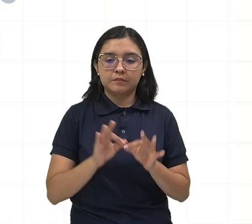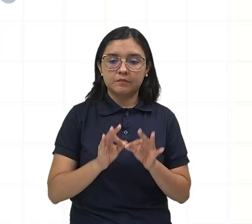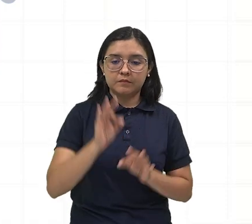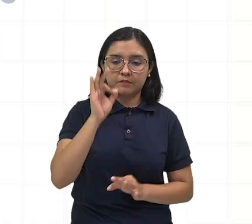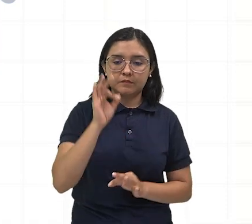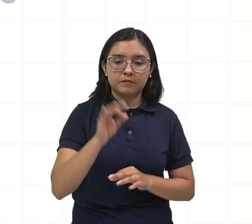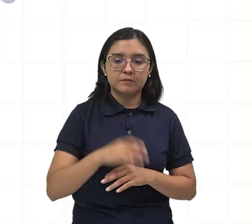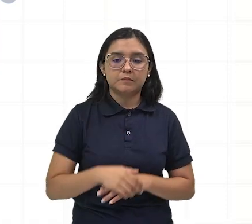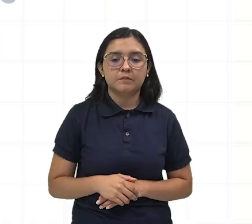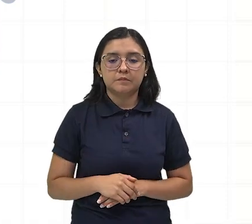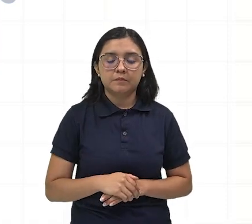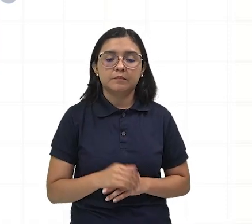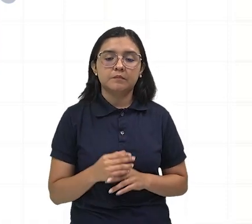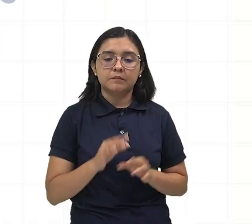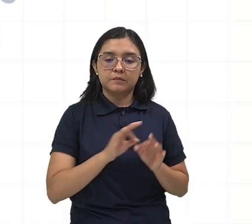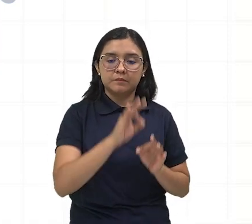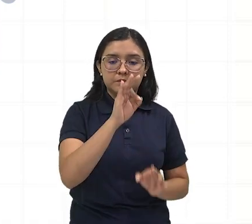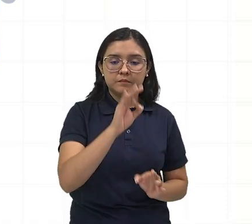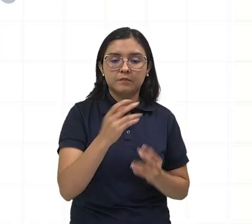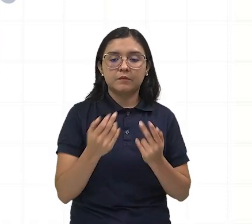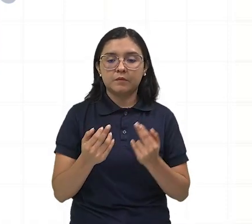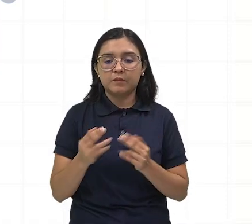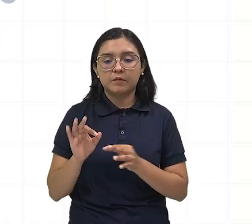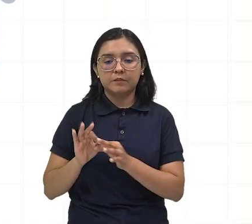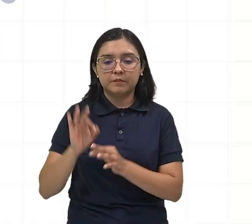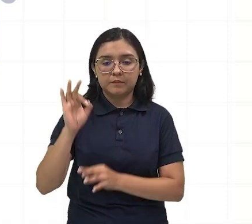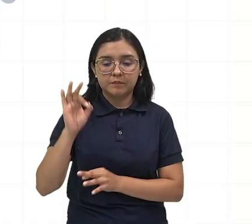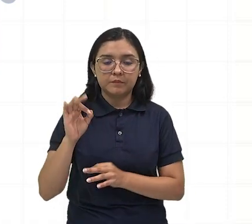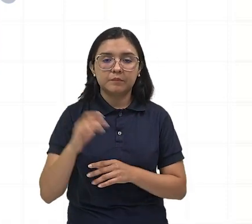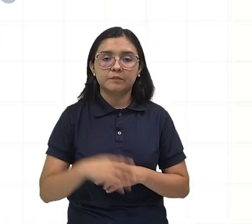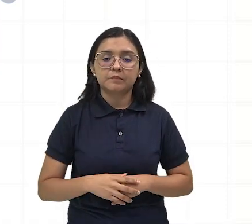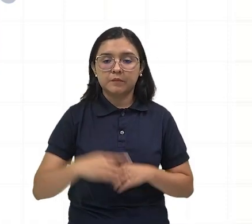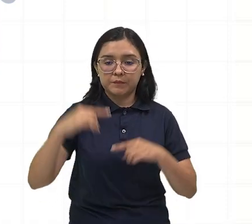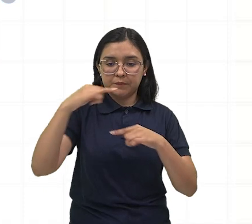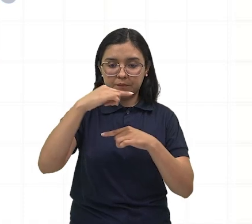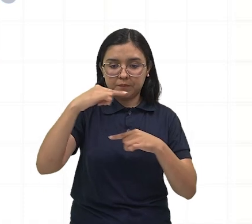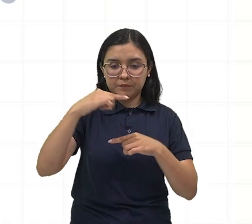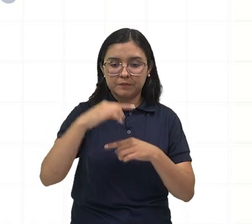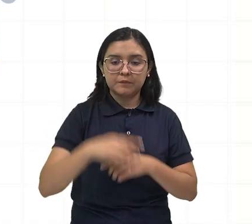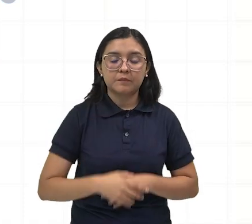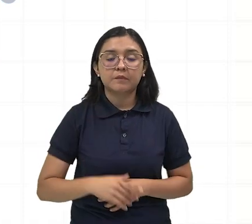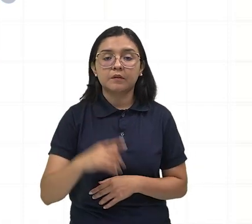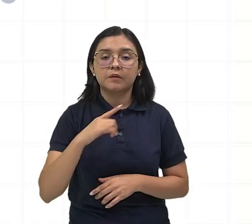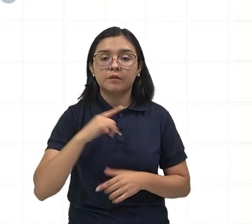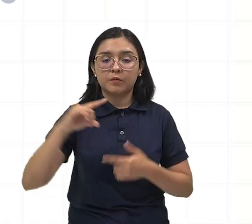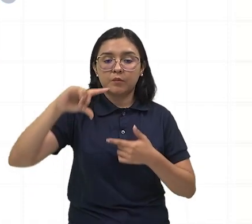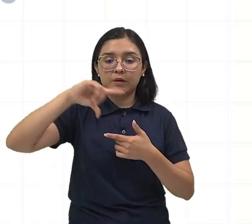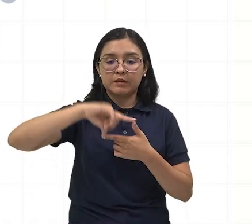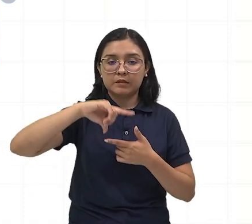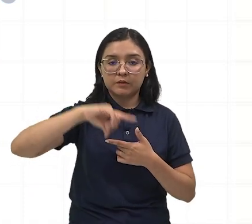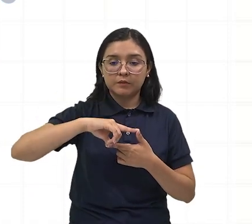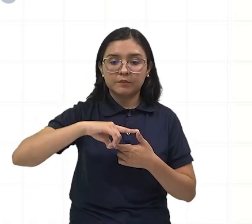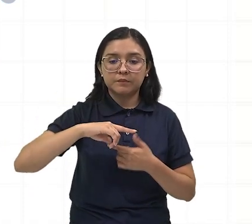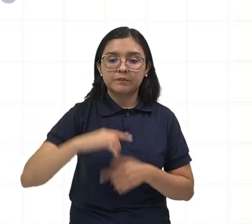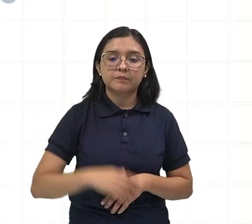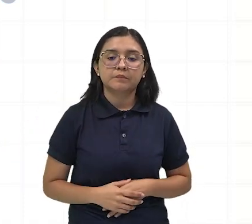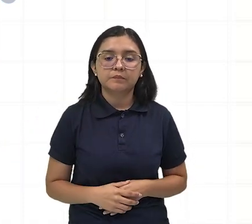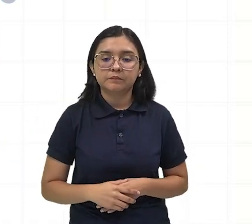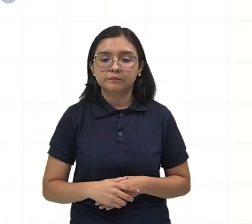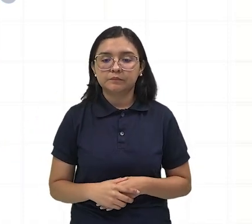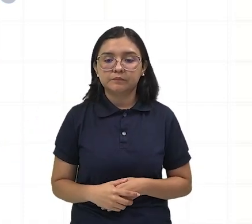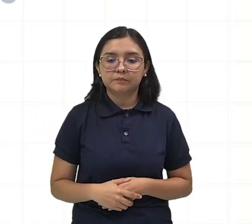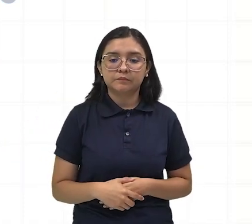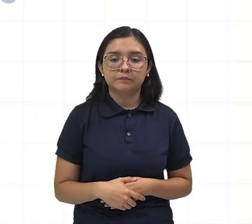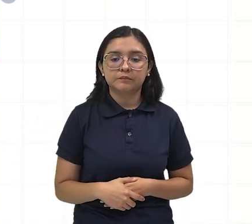é igual a essa e essa é igual a essa. Nós temos um retângulo, né? Então, quando nós giramos esse